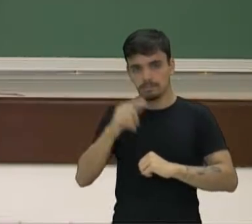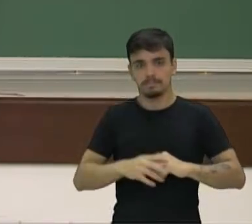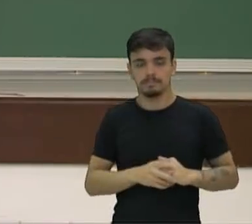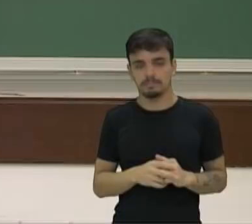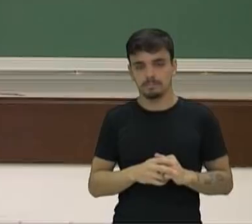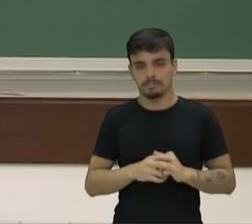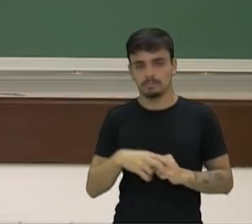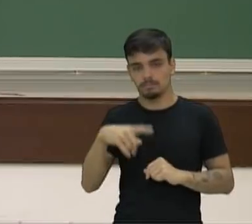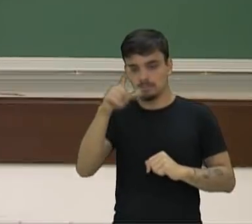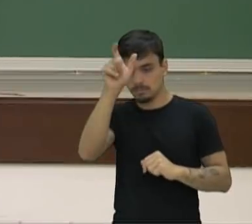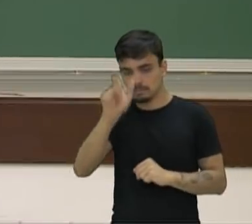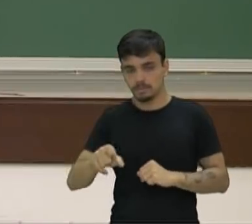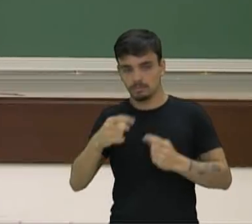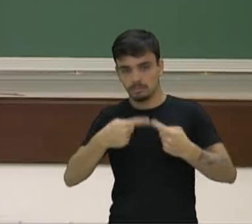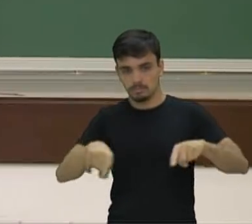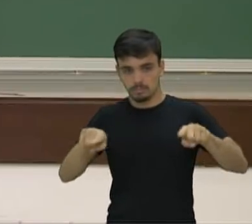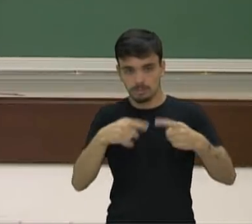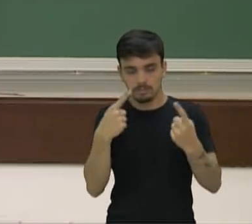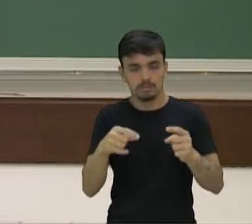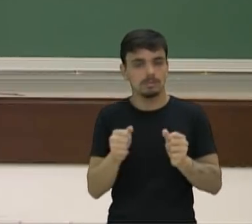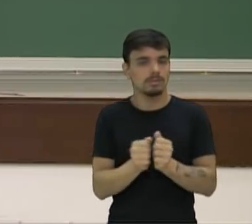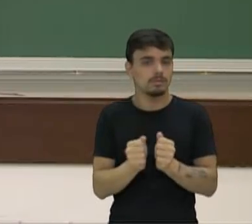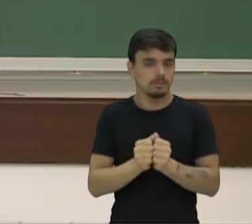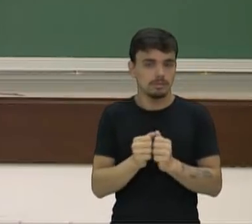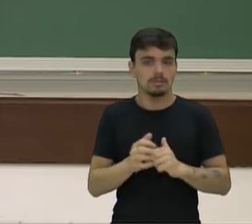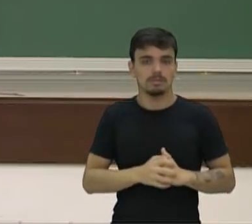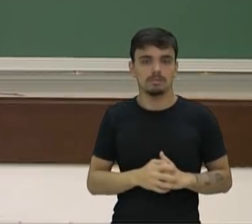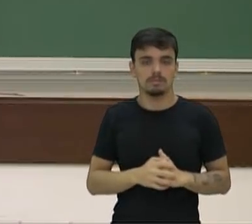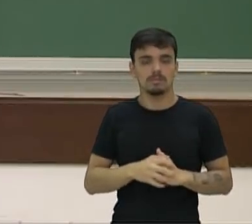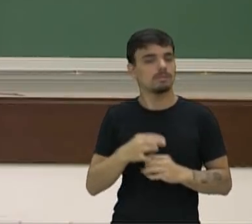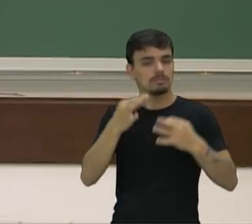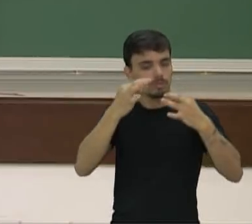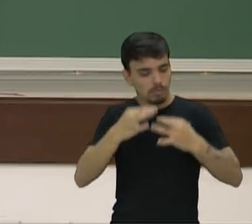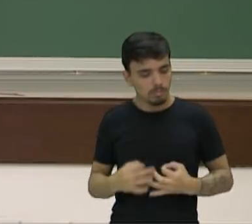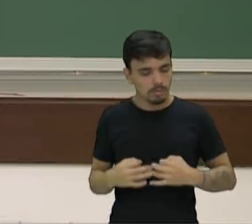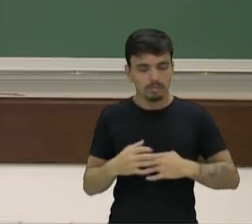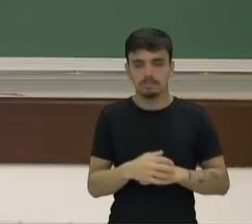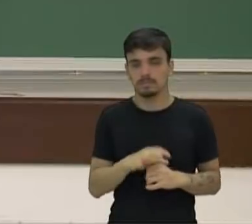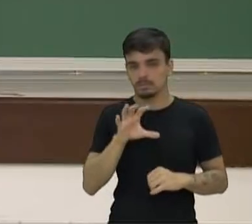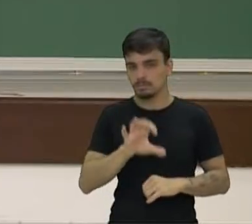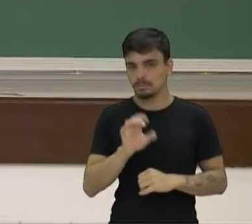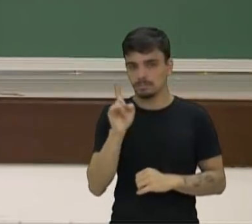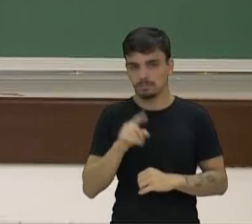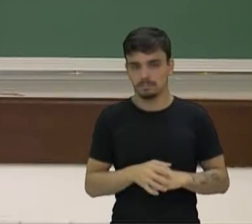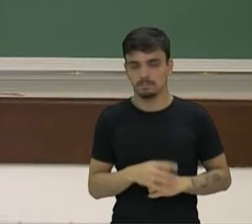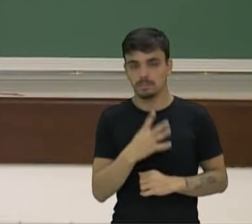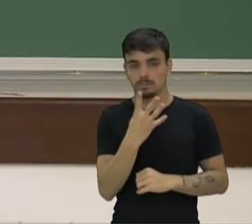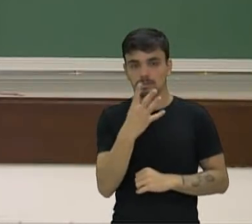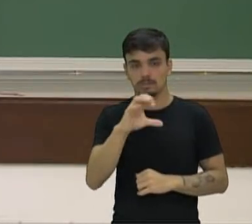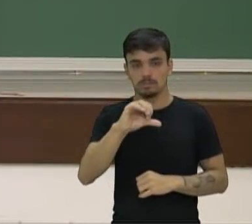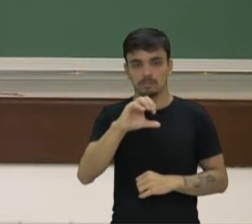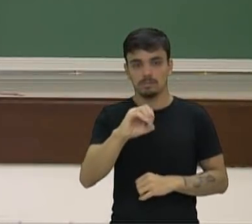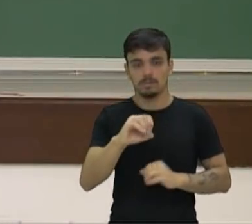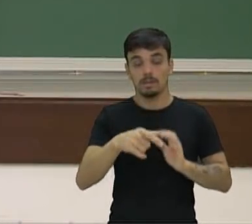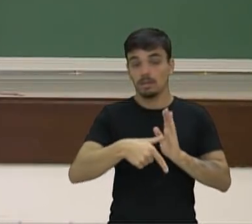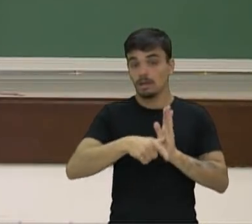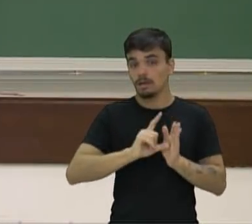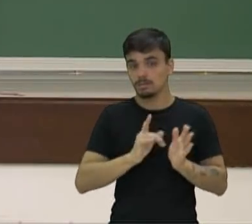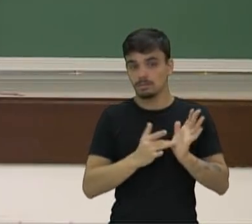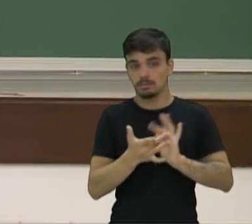o músico, tocava nesse tipo de comportamento. 490 a.C.,